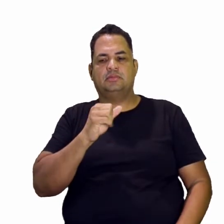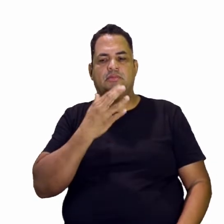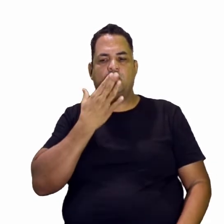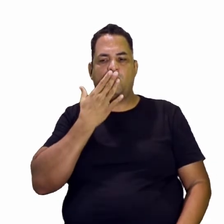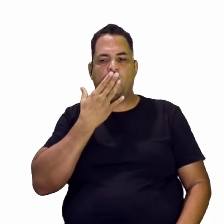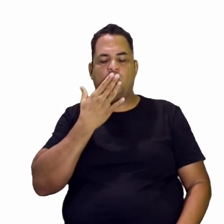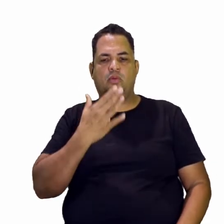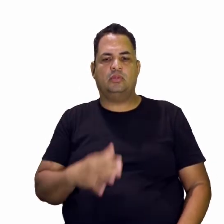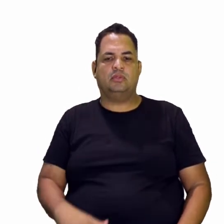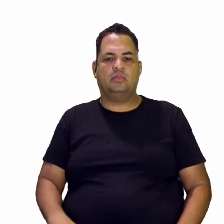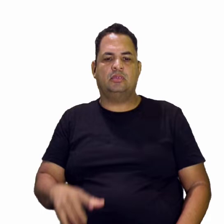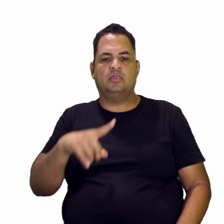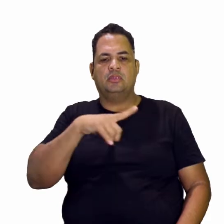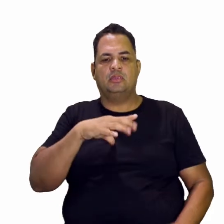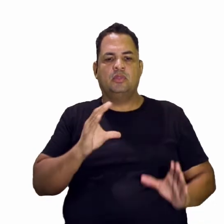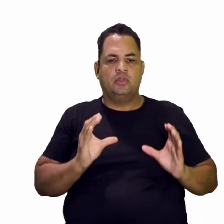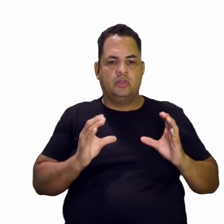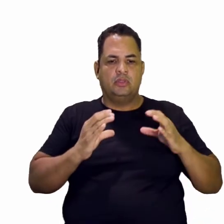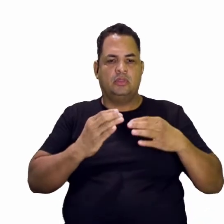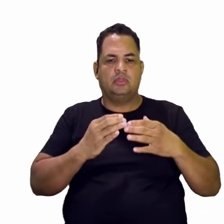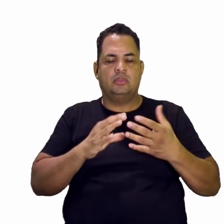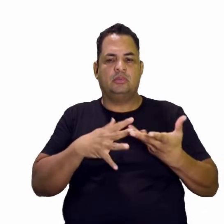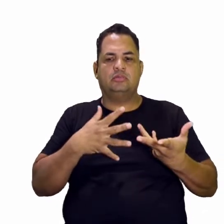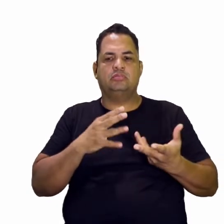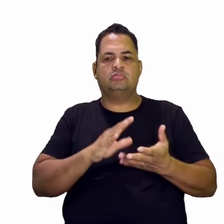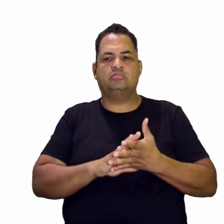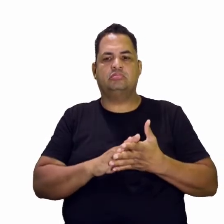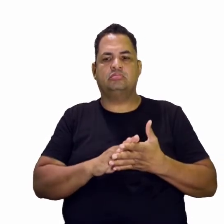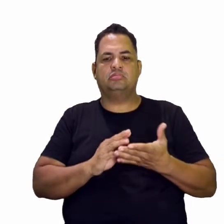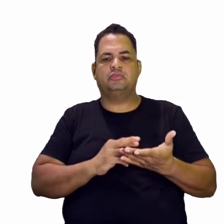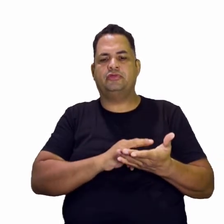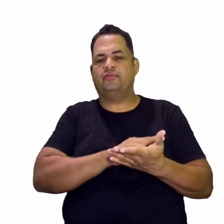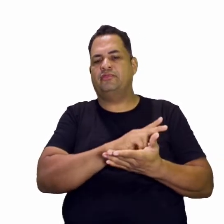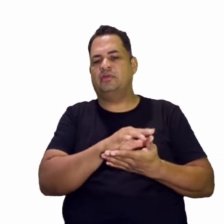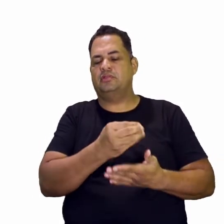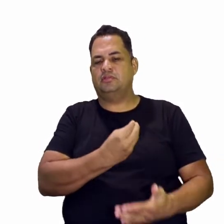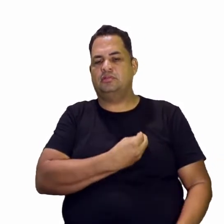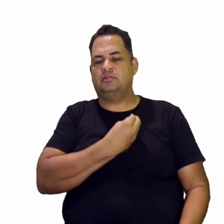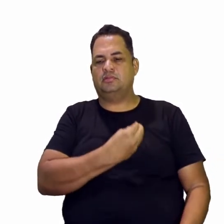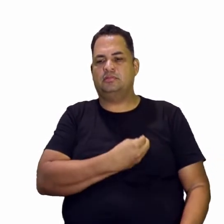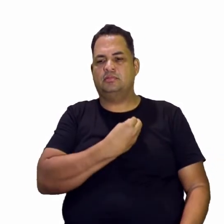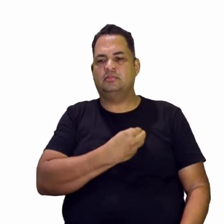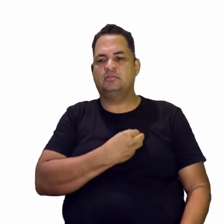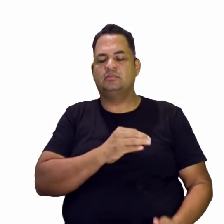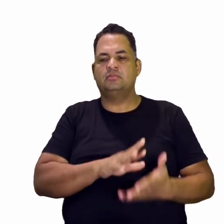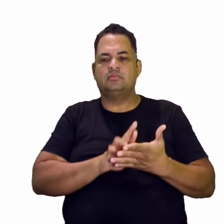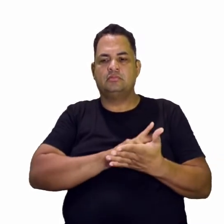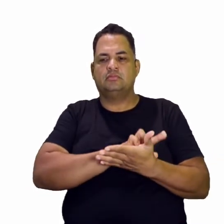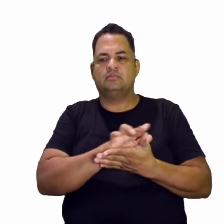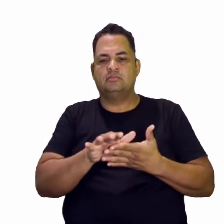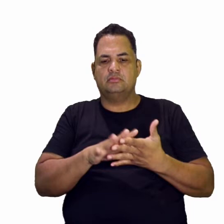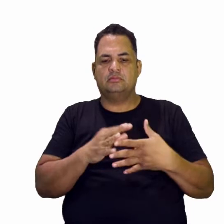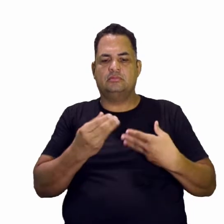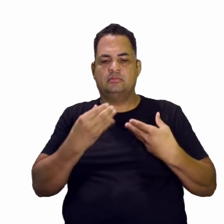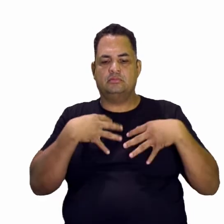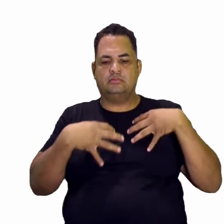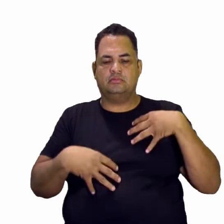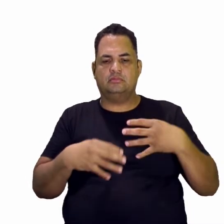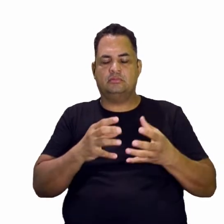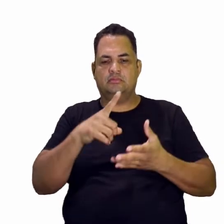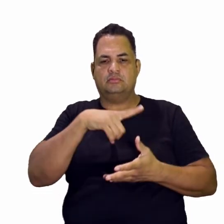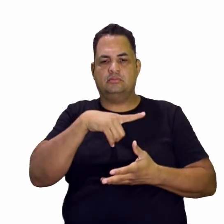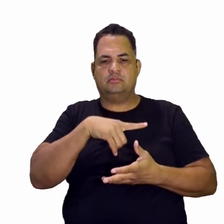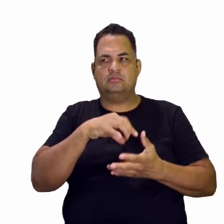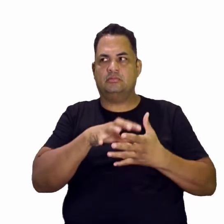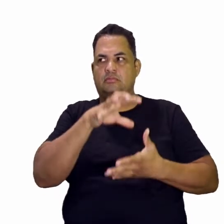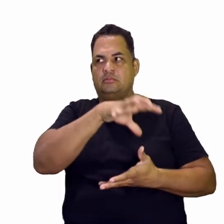Então dentro desse grupo você tem um grande envolvimento de seres, né? Vários organismos ocupando ambientes também